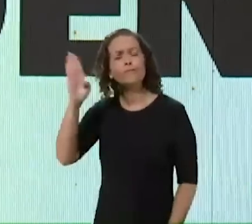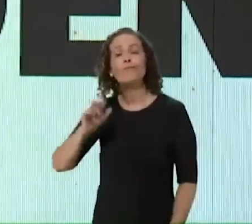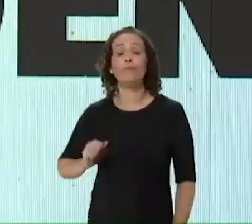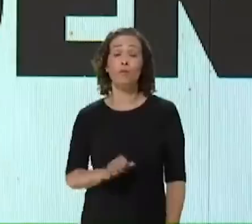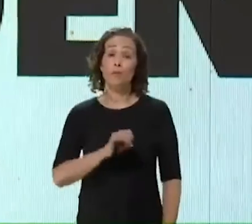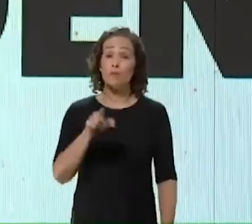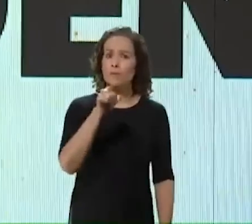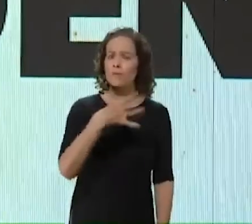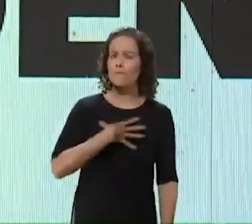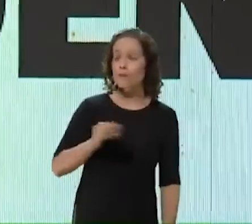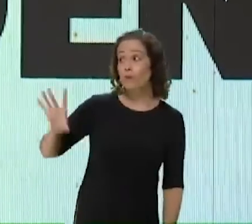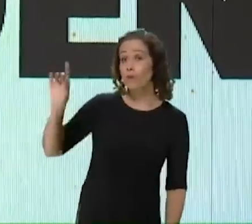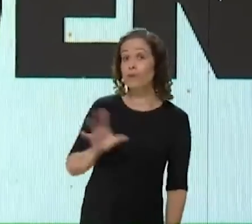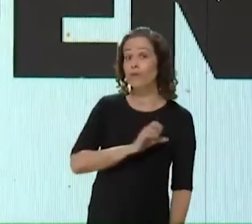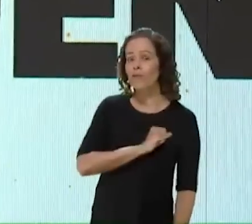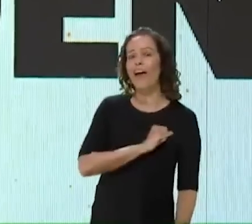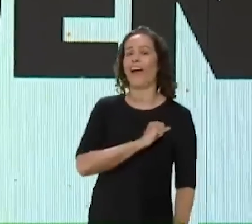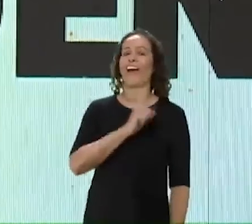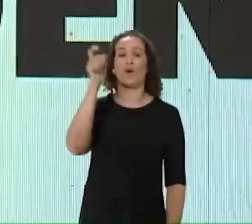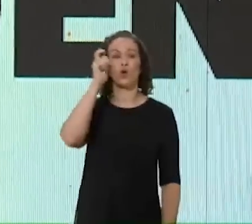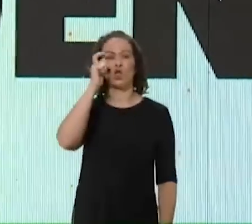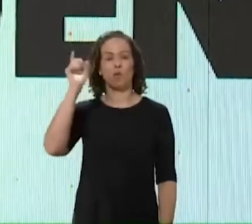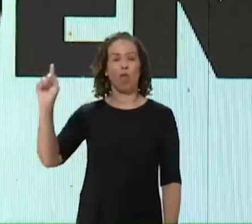filho amado, aí o diabo vem